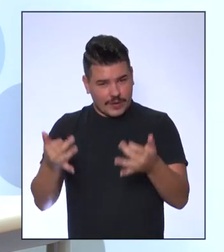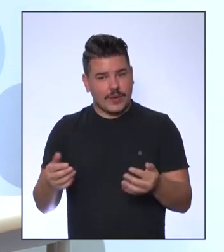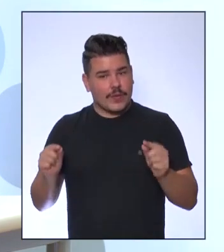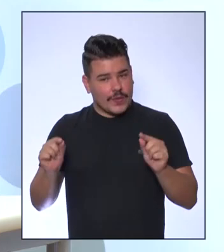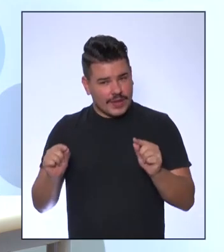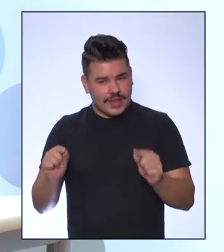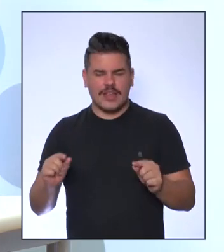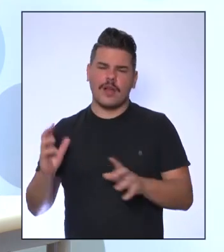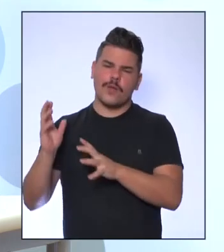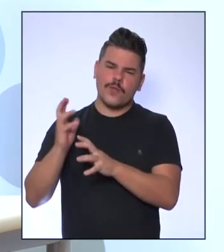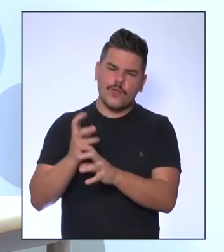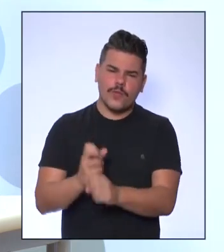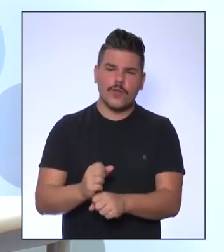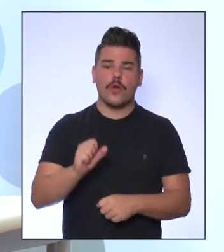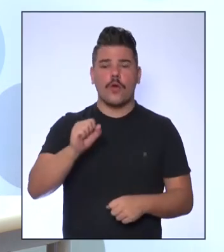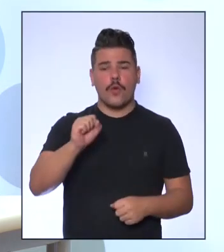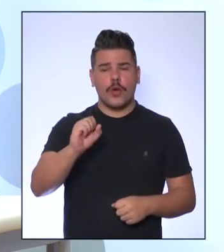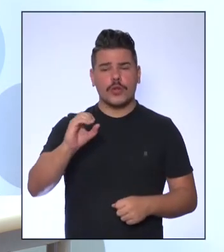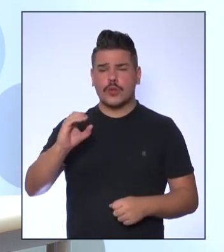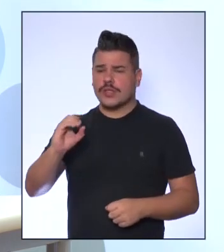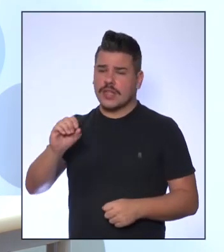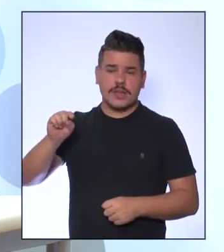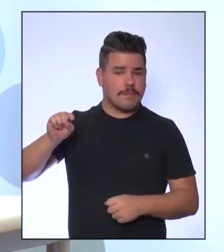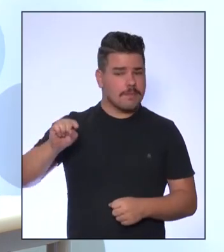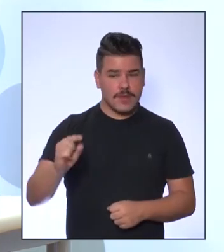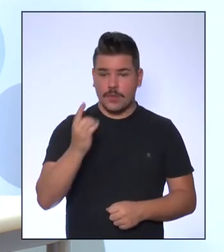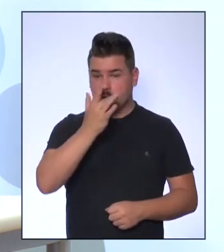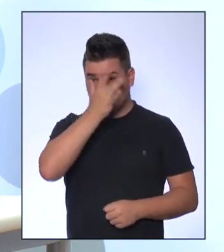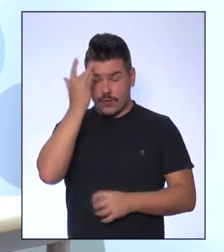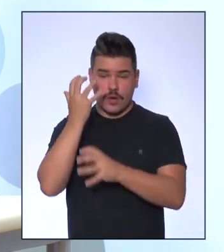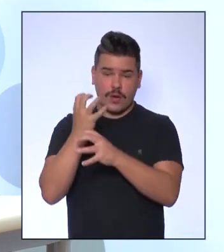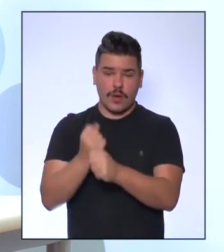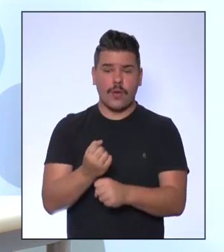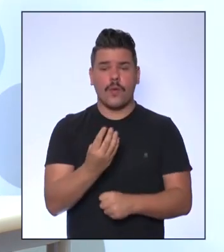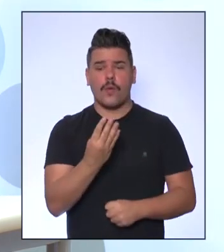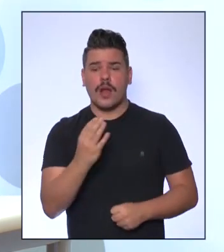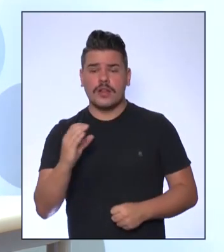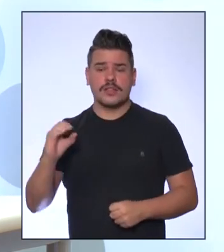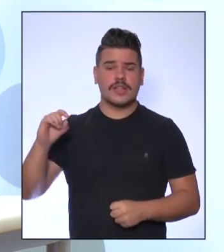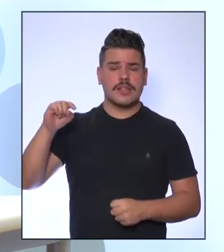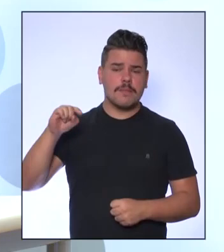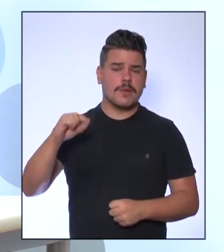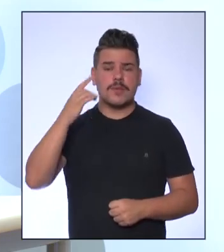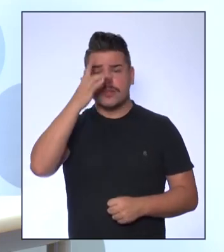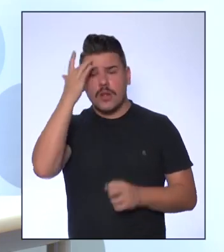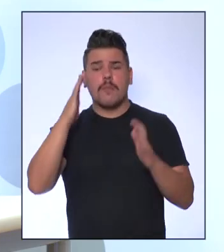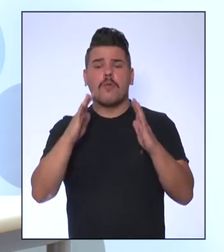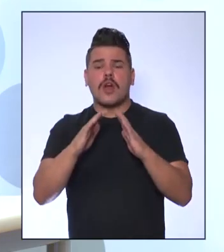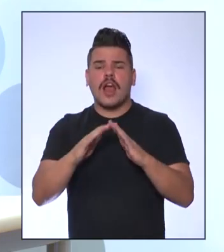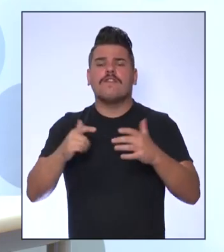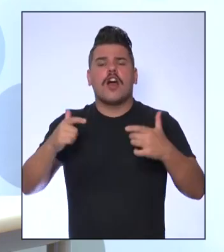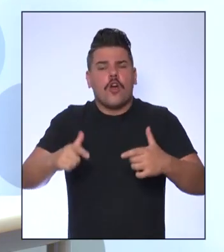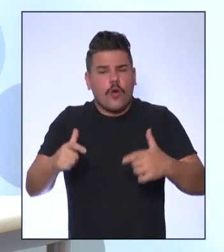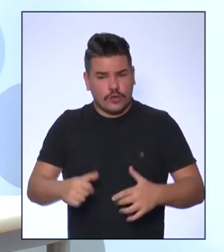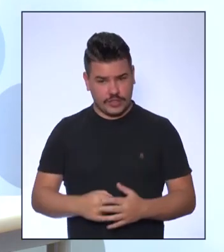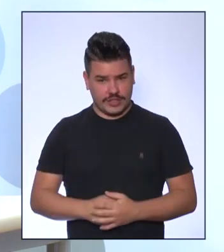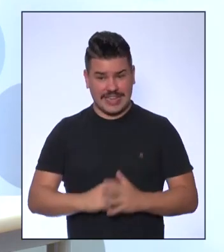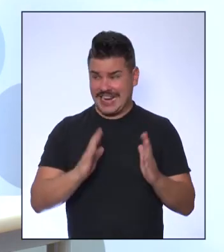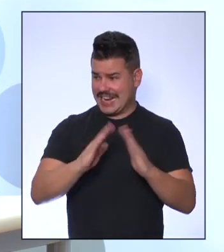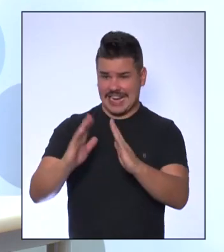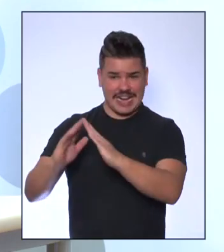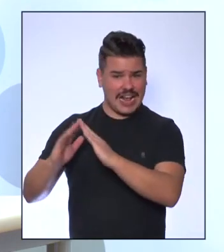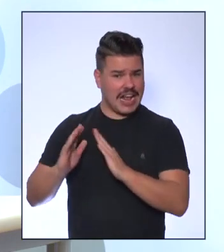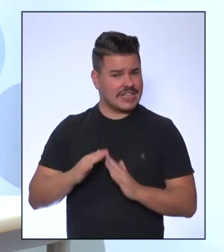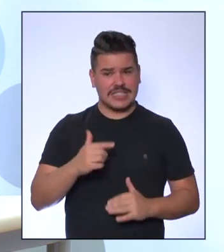todas, essas 800 mil pessoas, essas 400 mil pessoas, onde moravam? Não tinha casas para essas